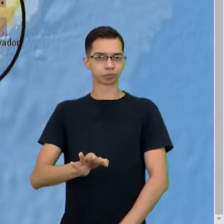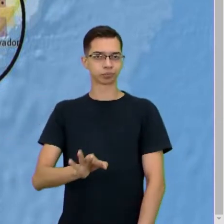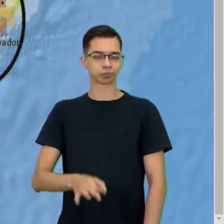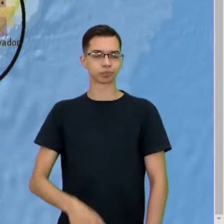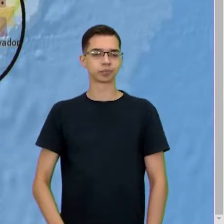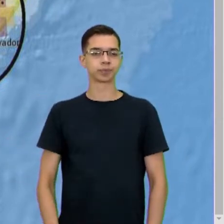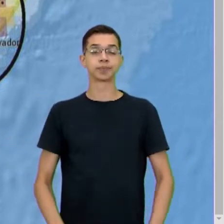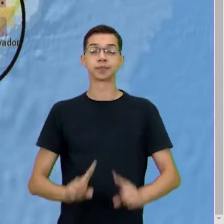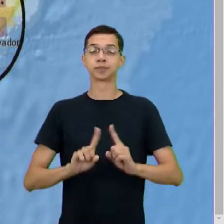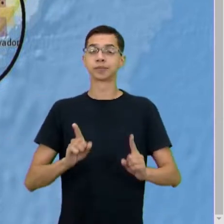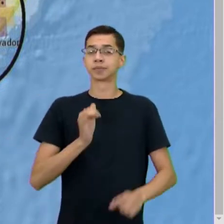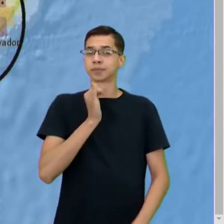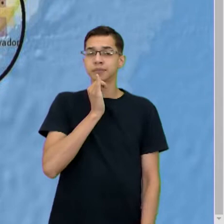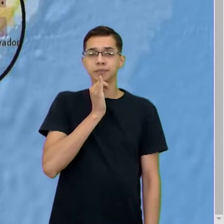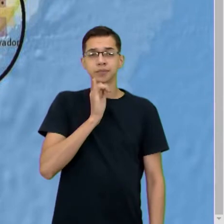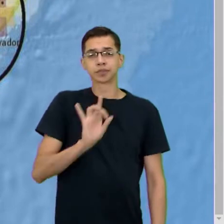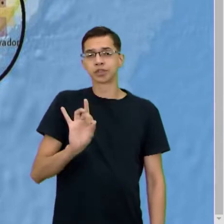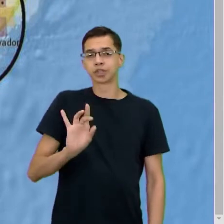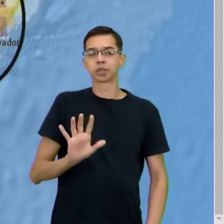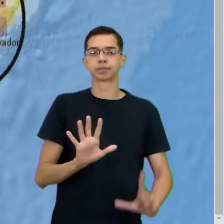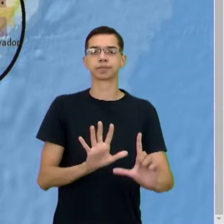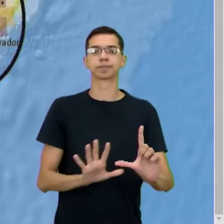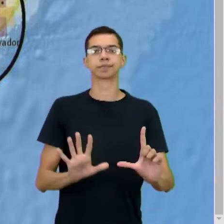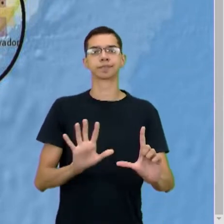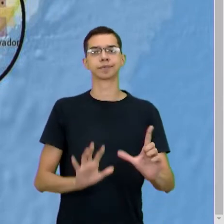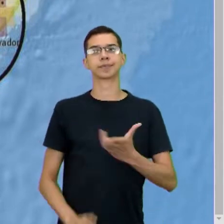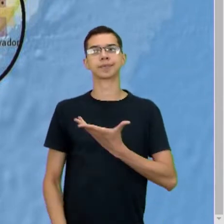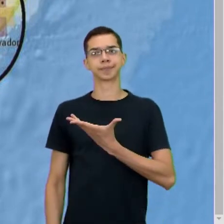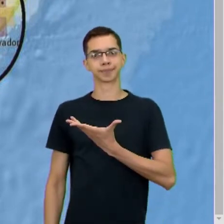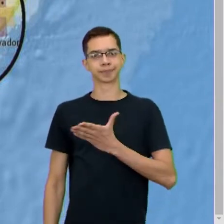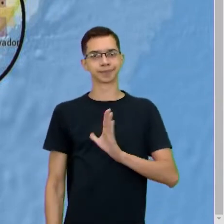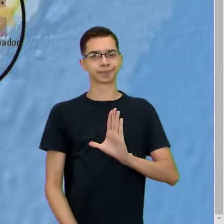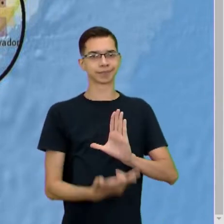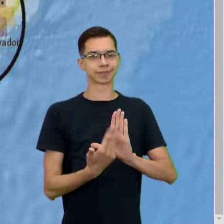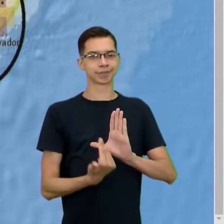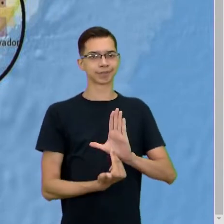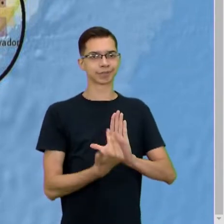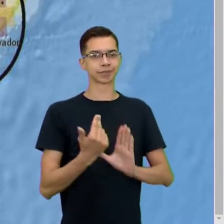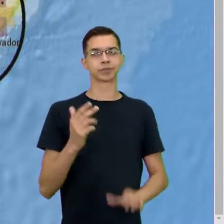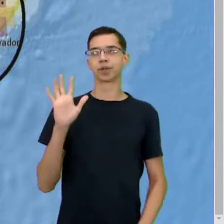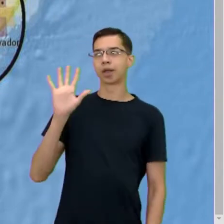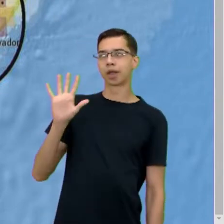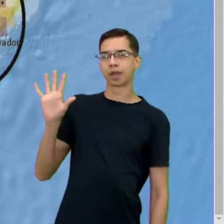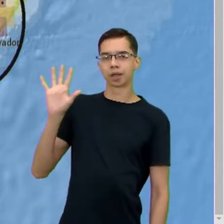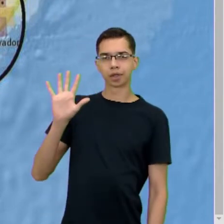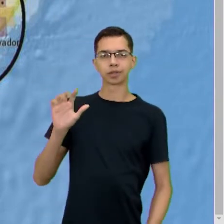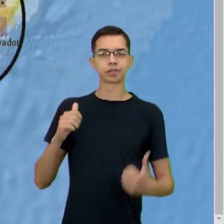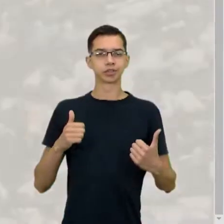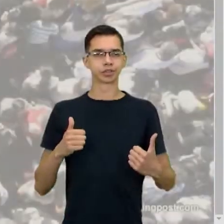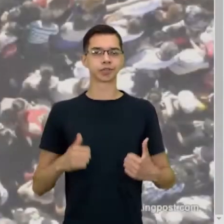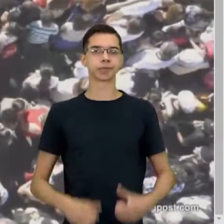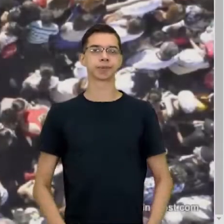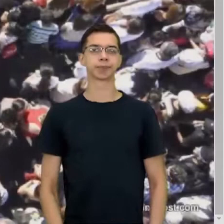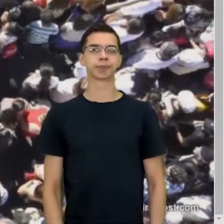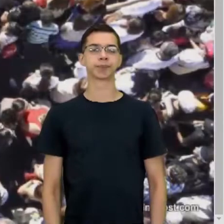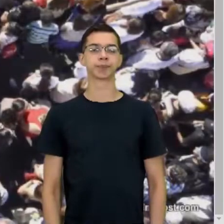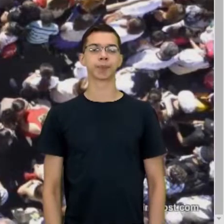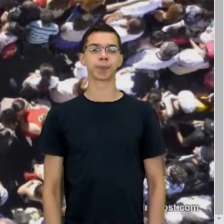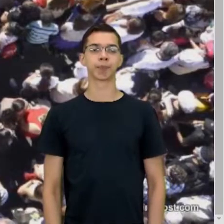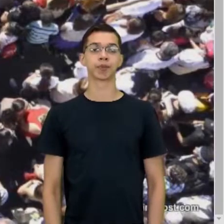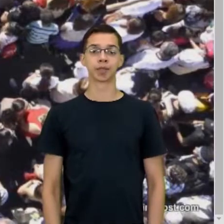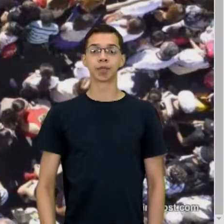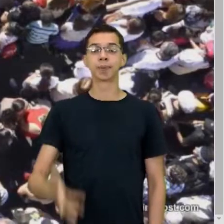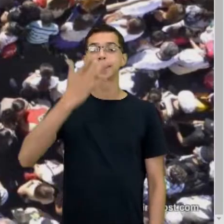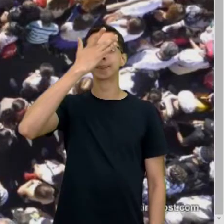é um exemplo, tá? Isso aqui é uma imagem para figurar nessa região. Então, se eu clicar aqui nas características das